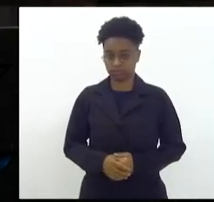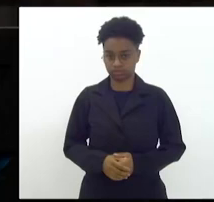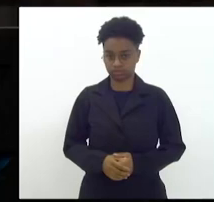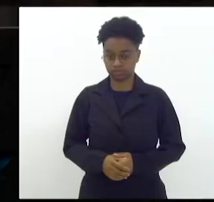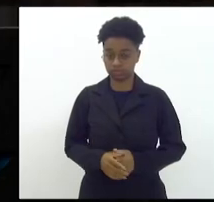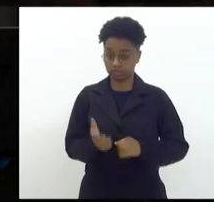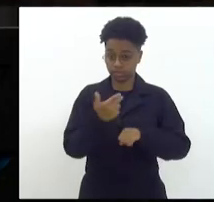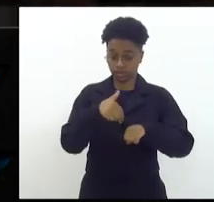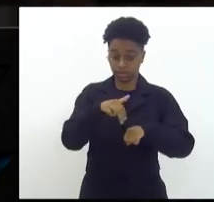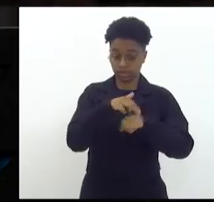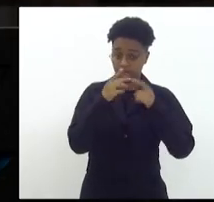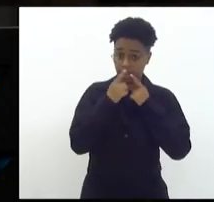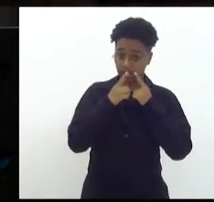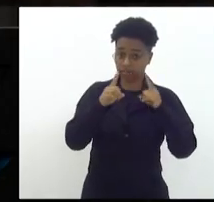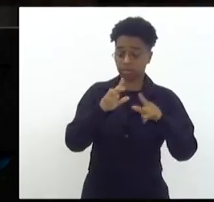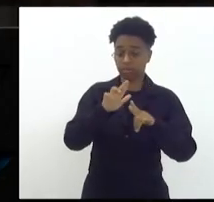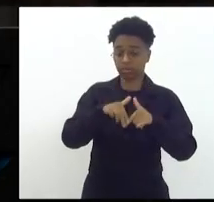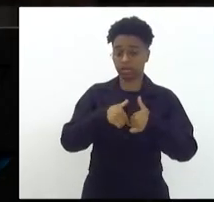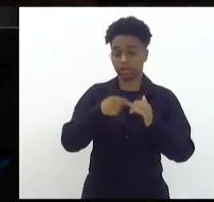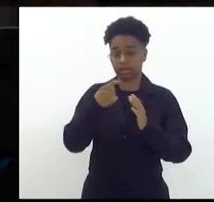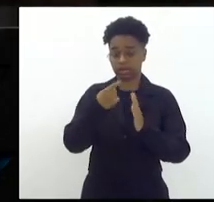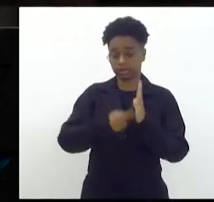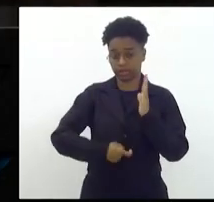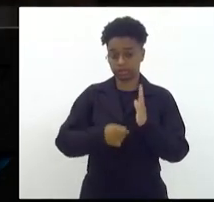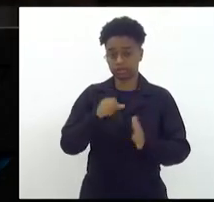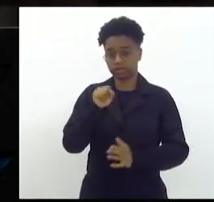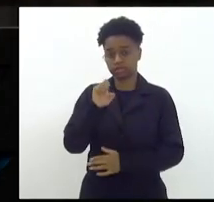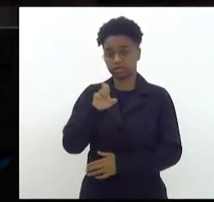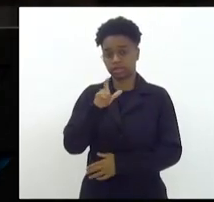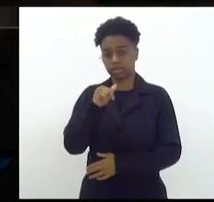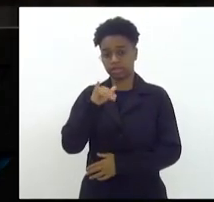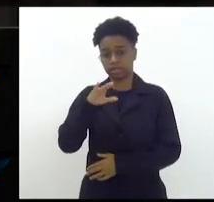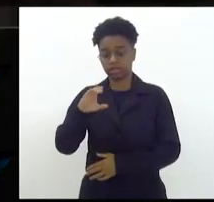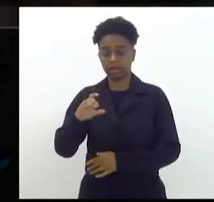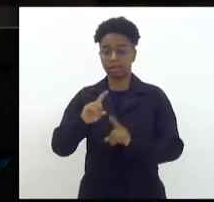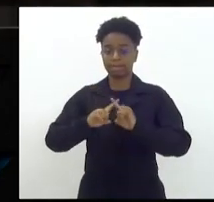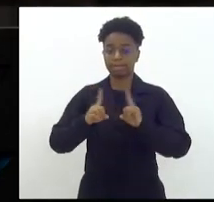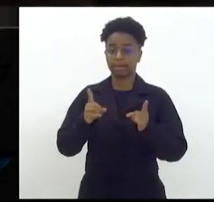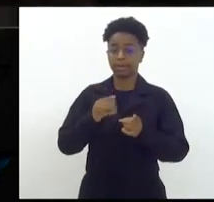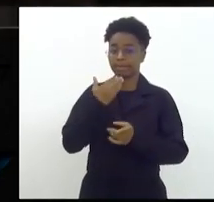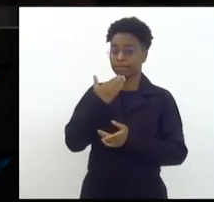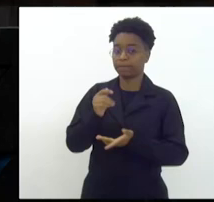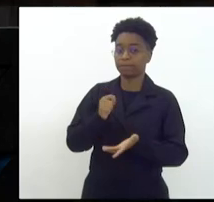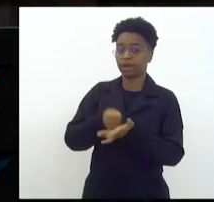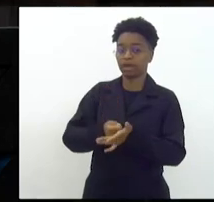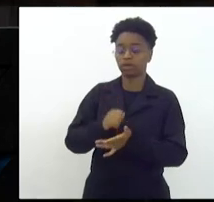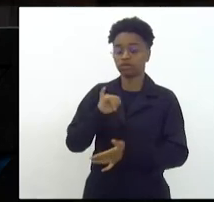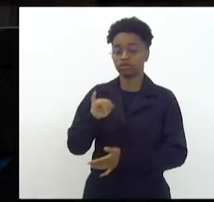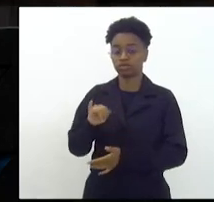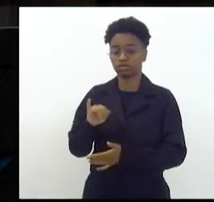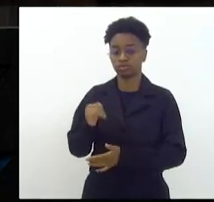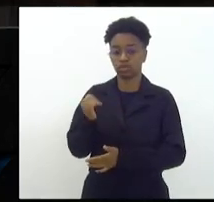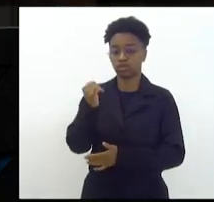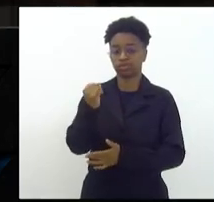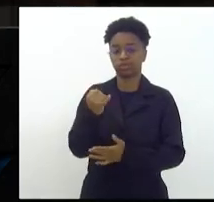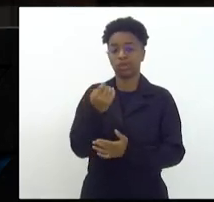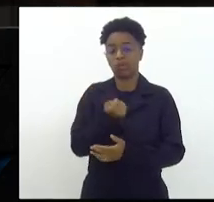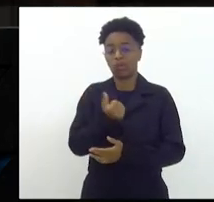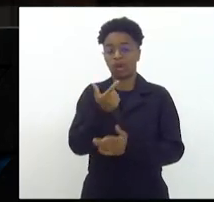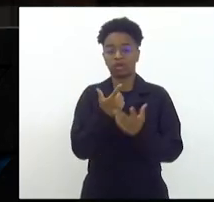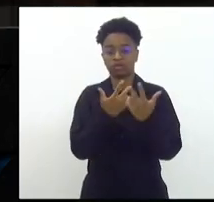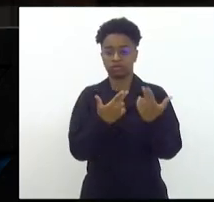reclama da taxa SELIC e nos cobra de jura muito próximo da taxa SELIC